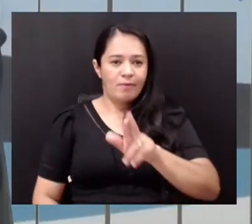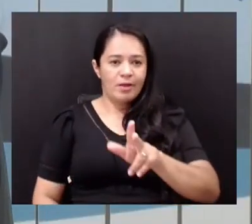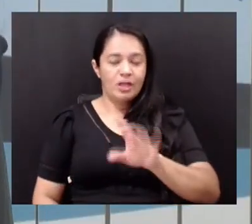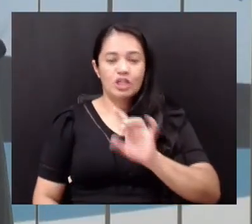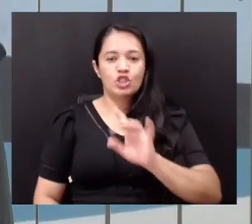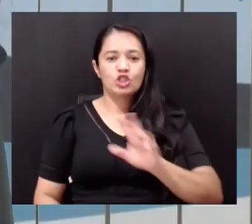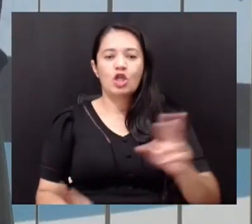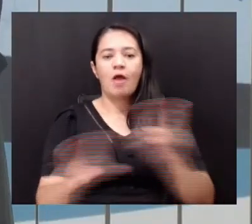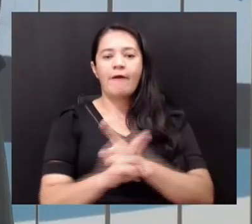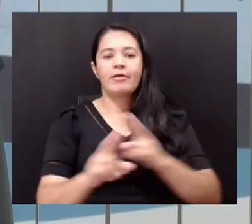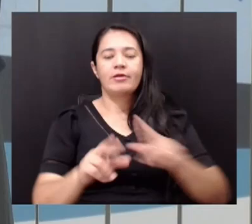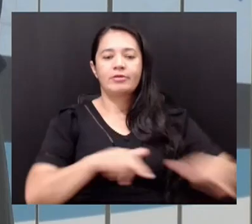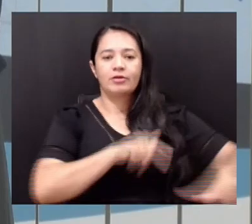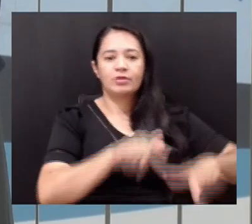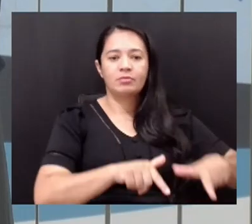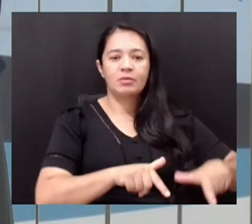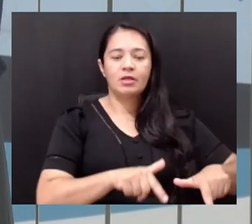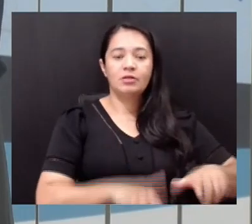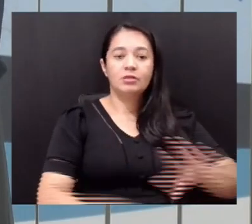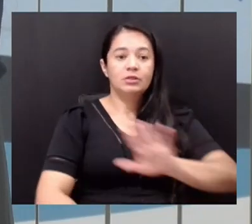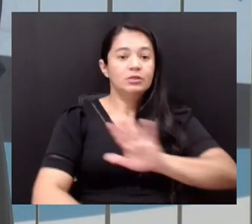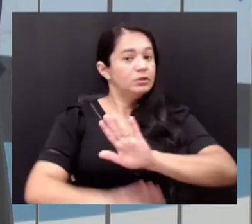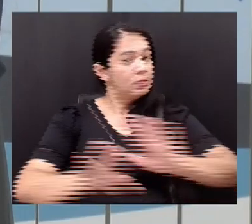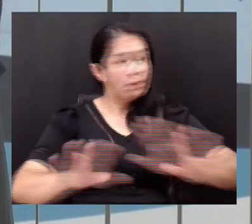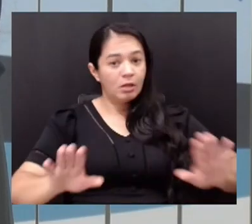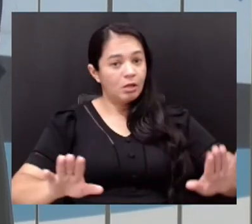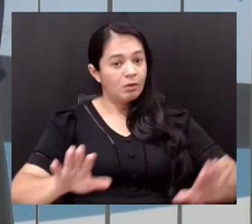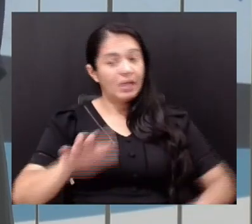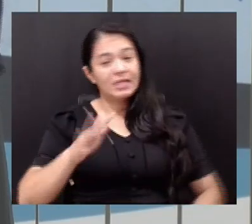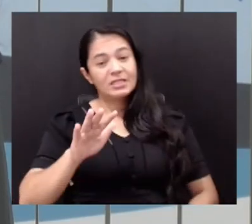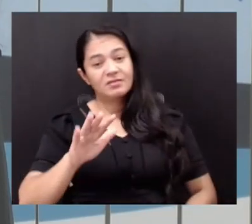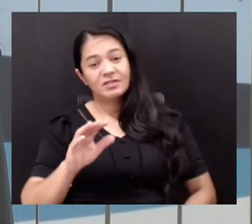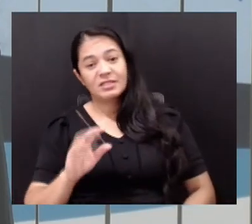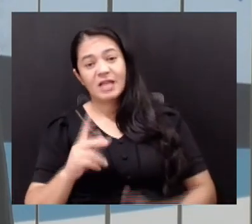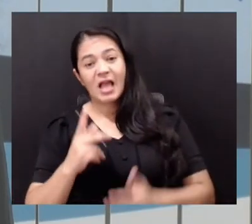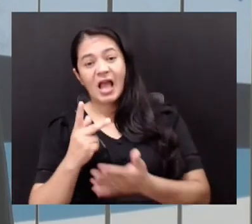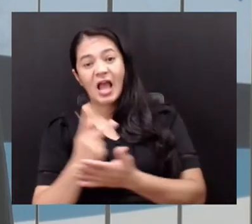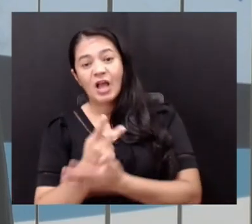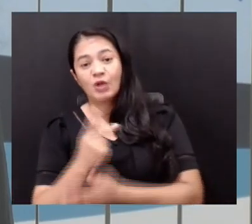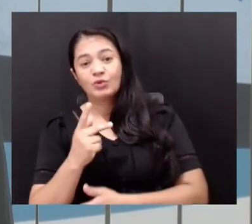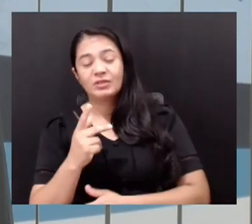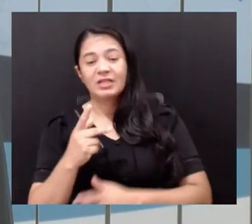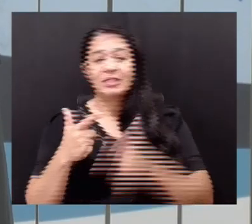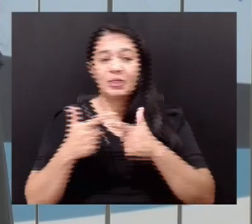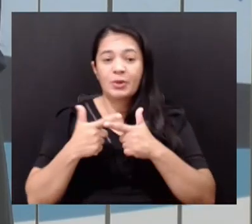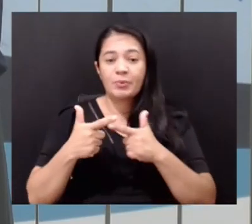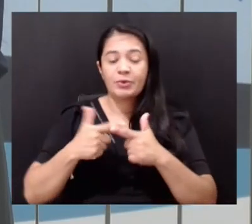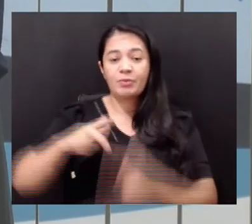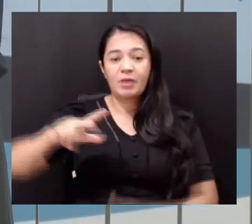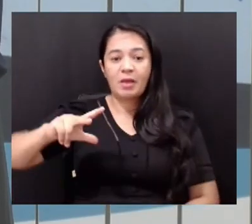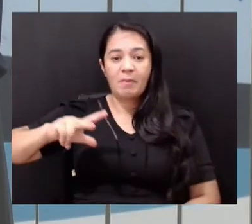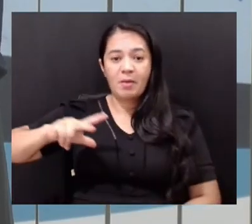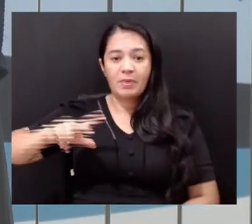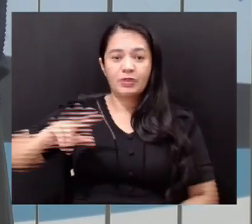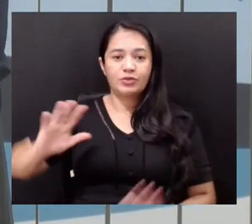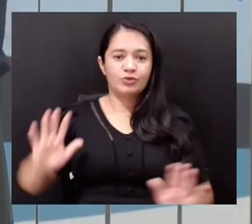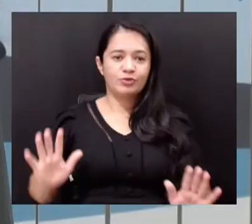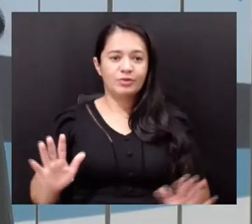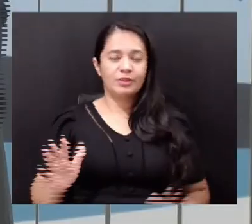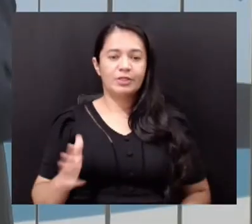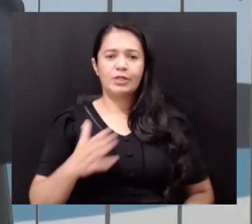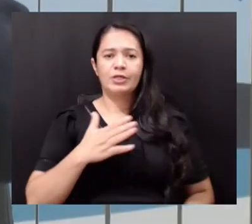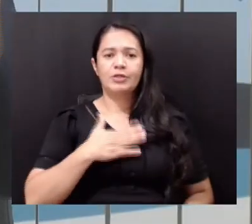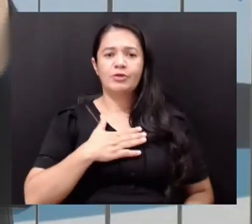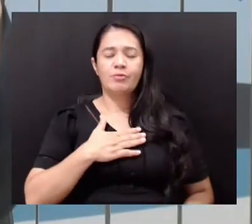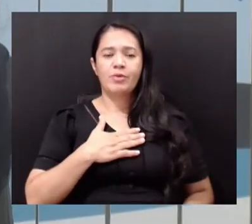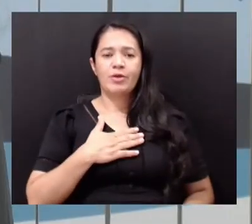trabalho? Não, às vezes tem, como a gente falou, fatores pessoais, os momentos que eu estou vivendo do meu dia a dia. Mas